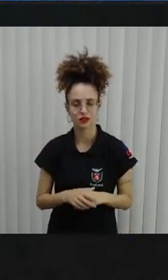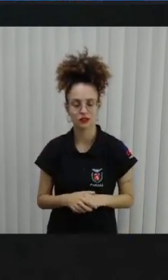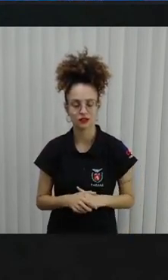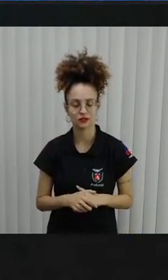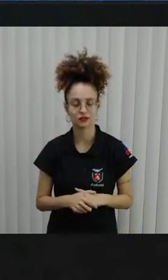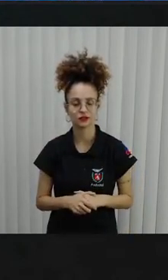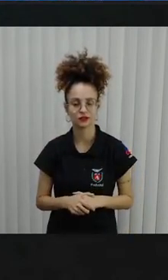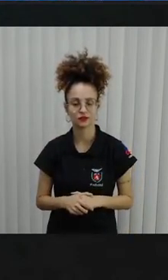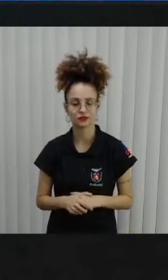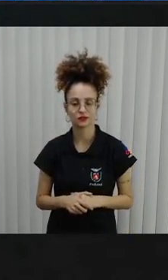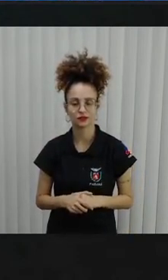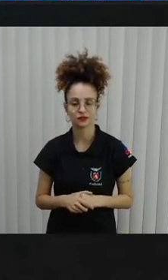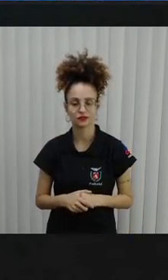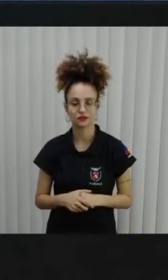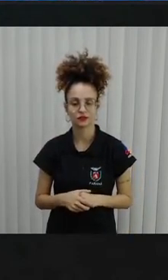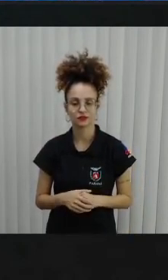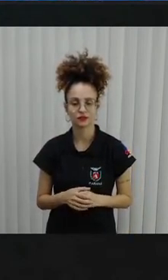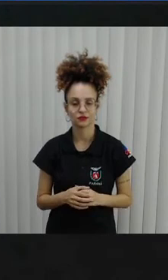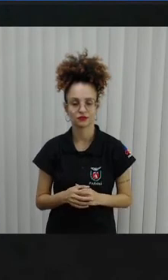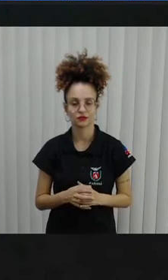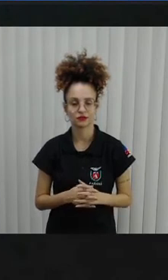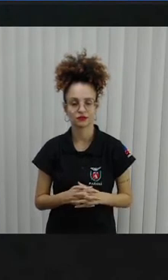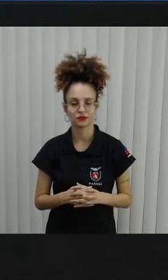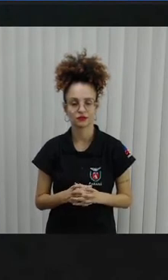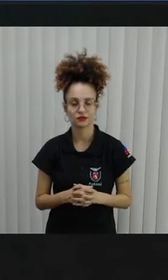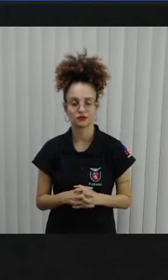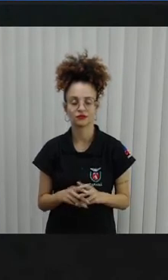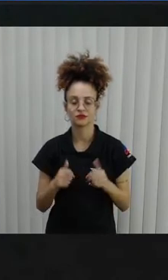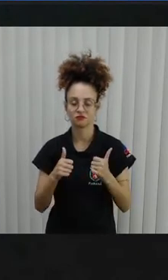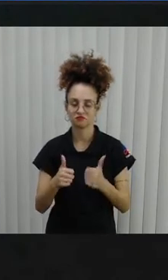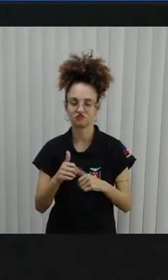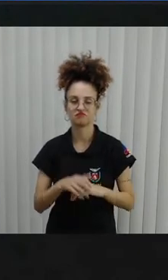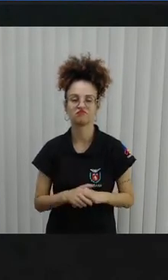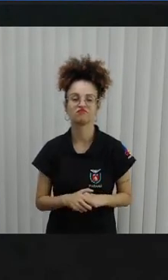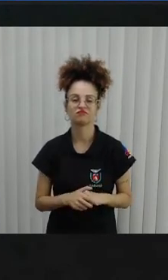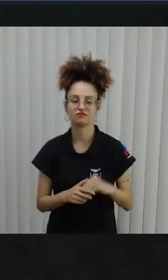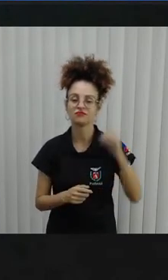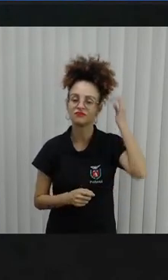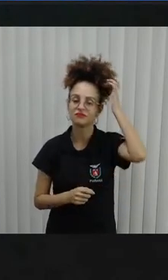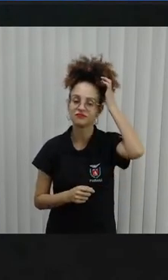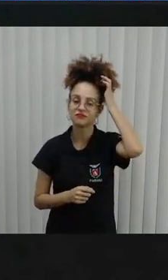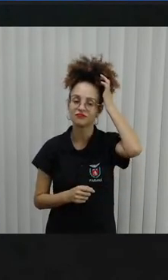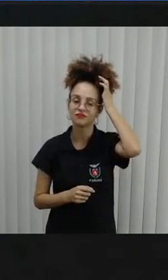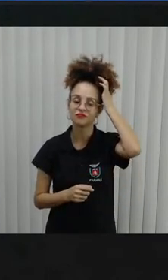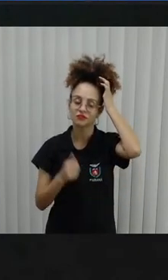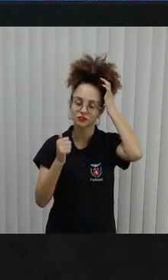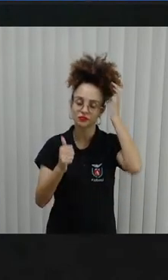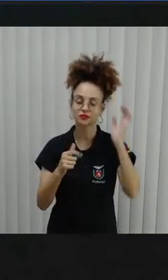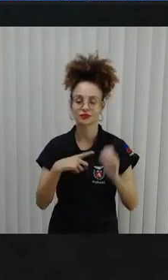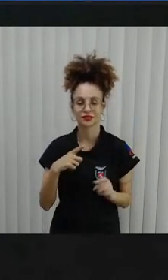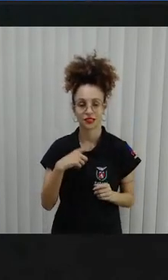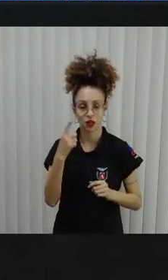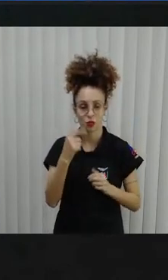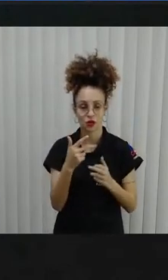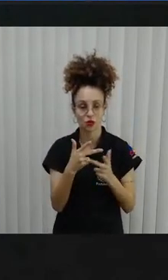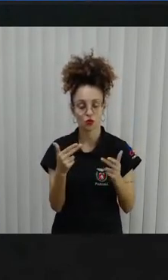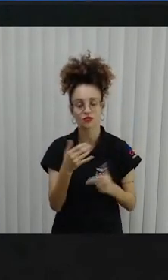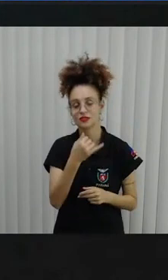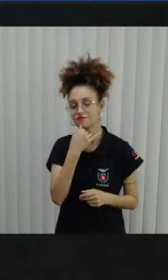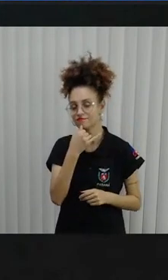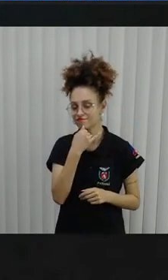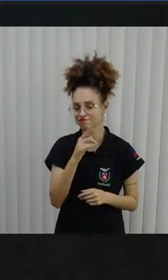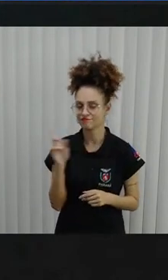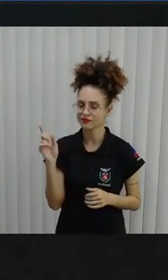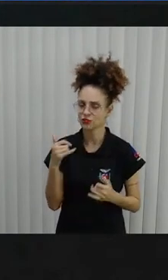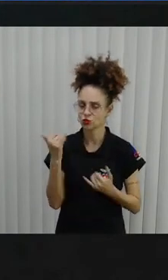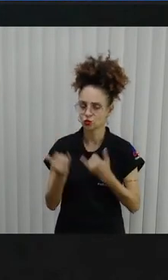Dá. Deixa eu pintar aqui. Aê, ó, já ficou. Beleza. Tem uma coisa que tá um pouco triste nesse